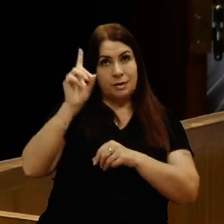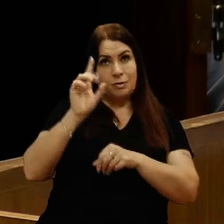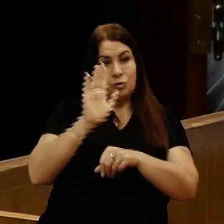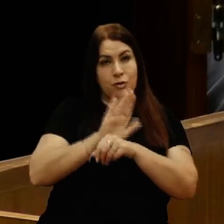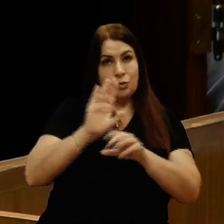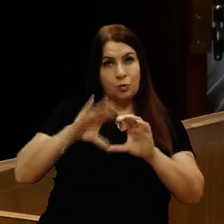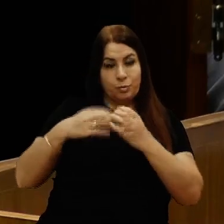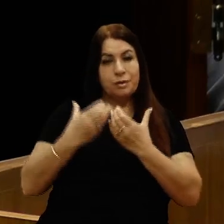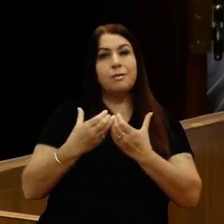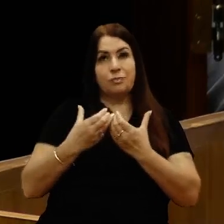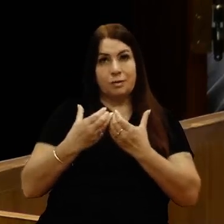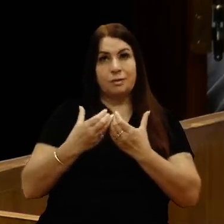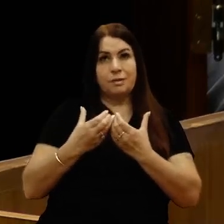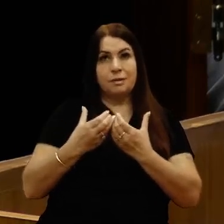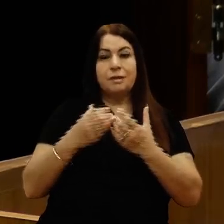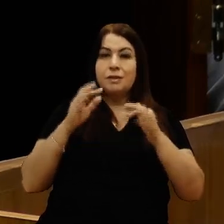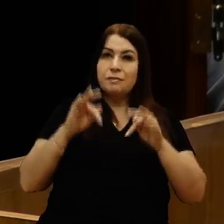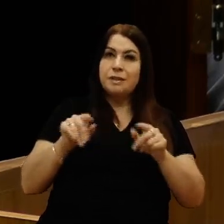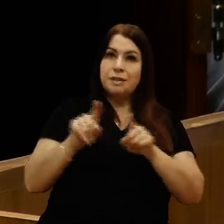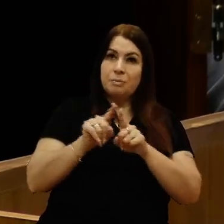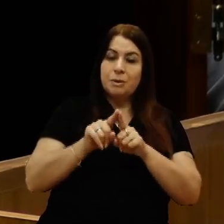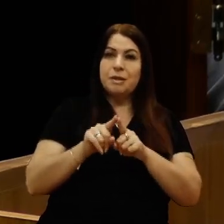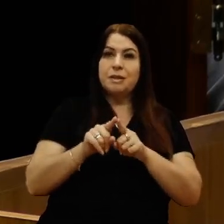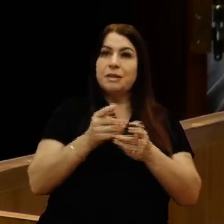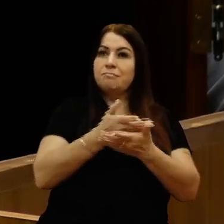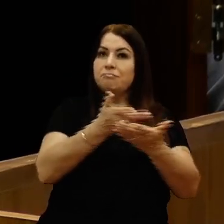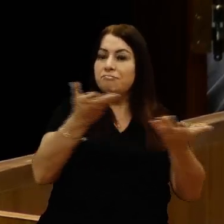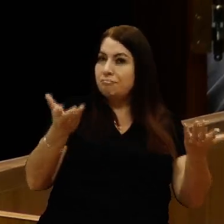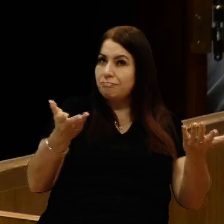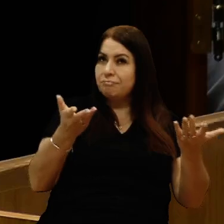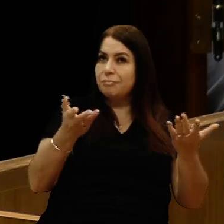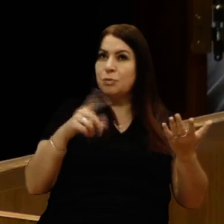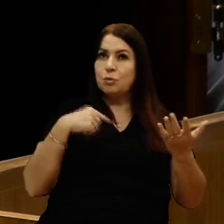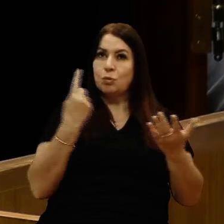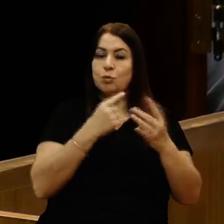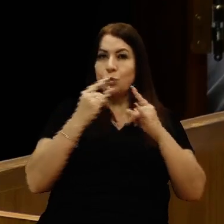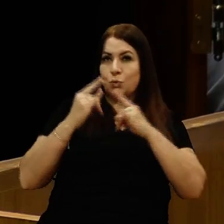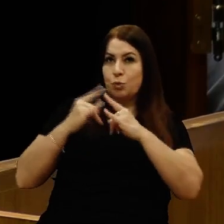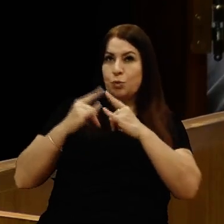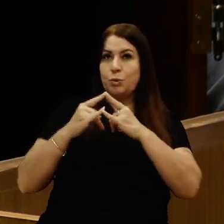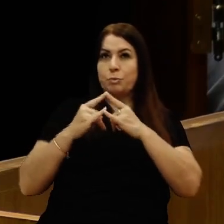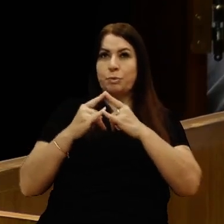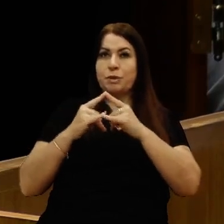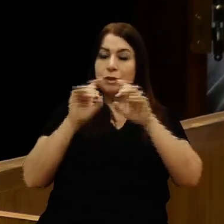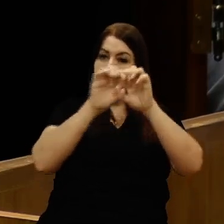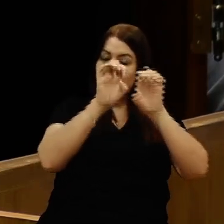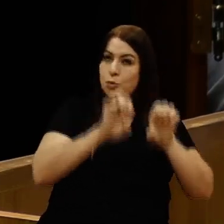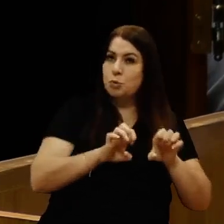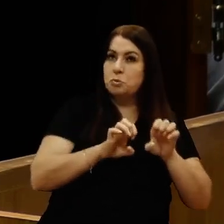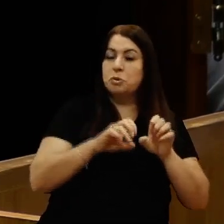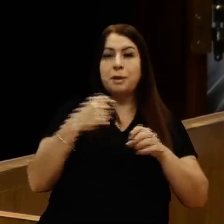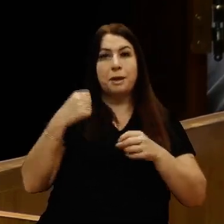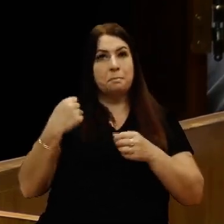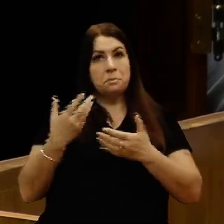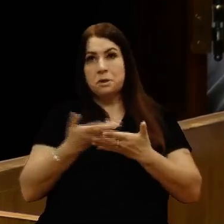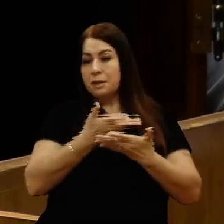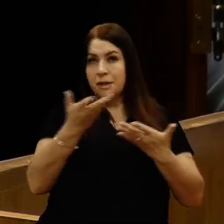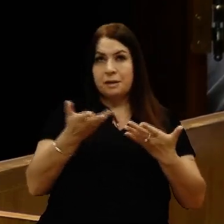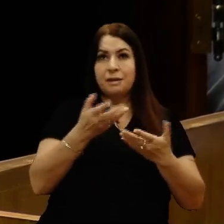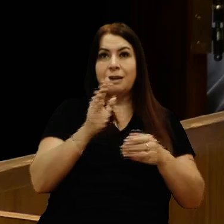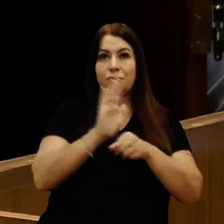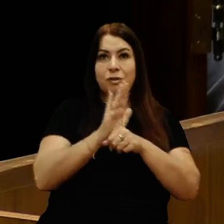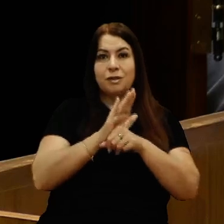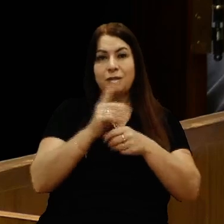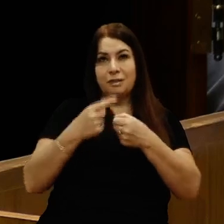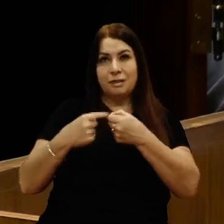a comunidade. E a gente encerra aqui também colocando à disposição os nossos clubes, a nossa estrutura, para, naquilo que for possível, continuar servindo a cidade